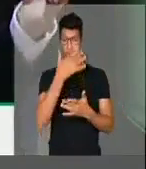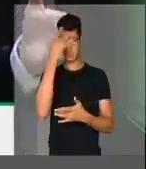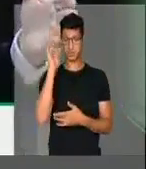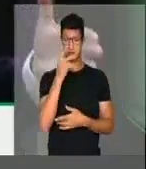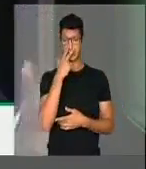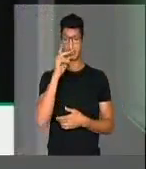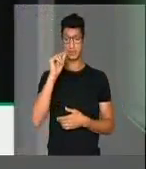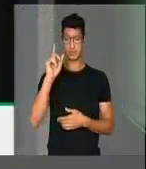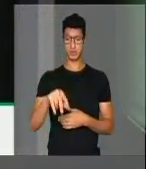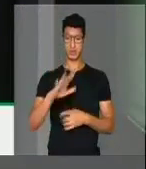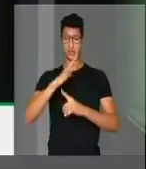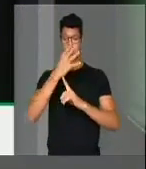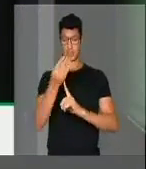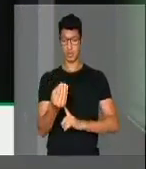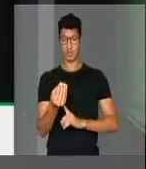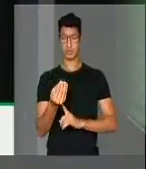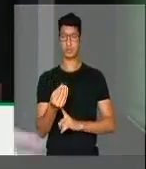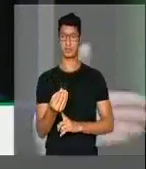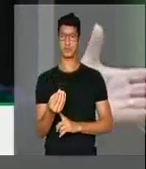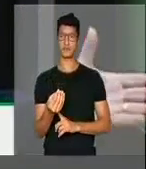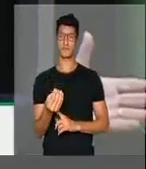aqueles que acham que isso é arte,